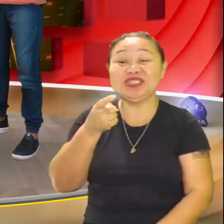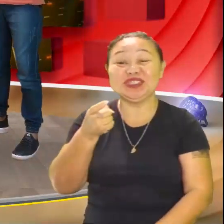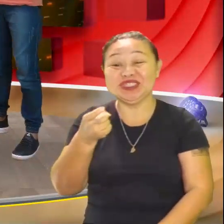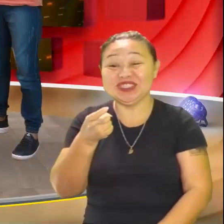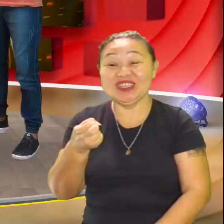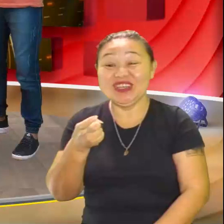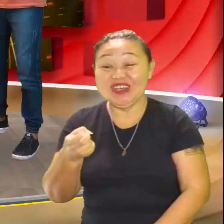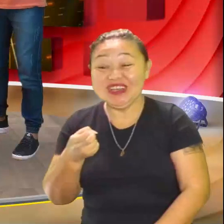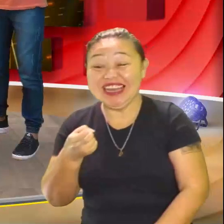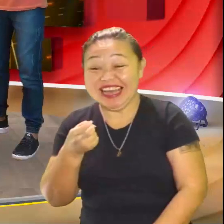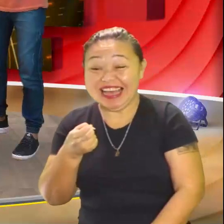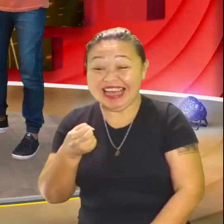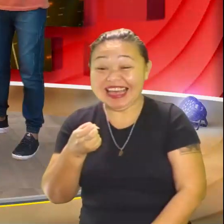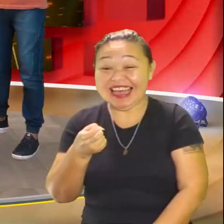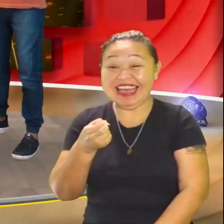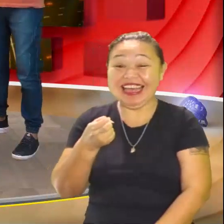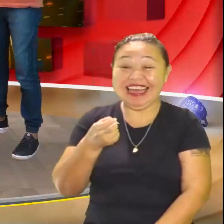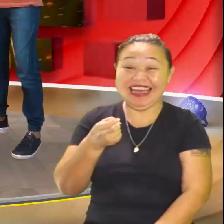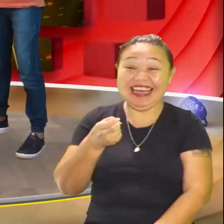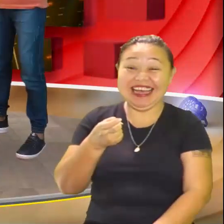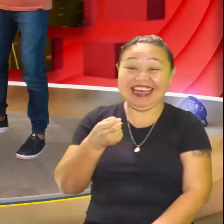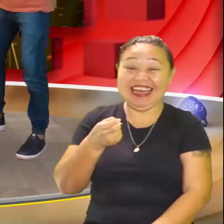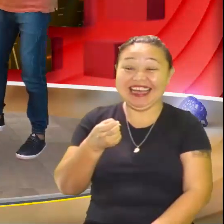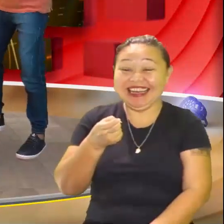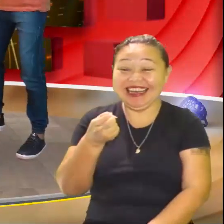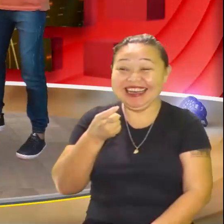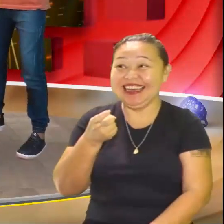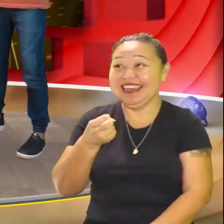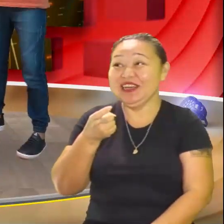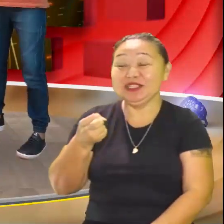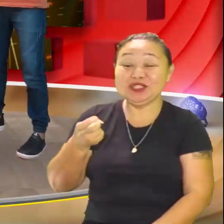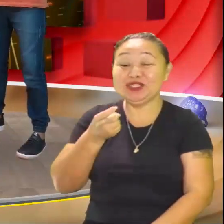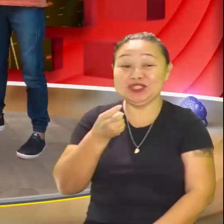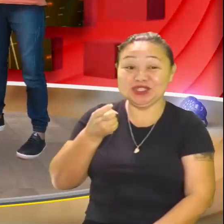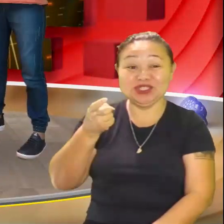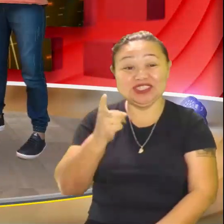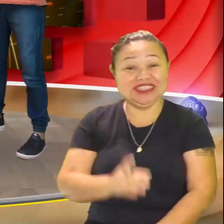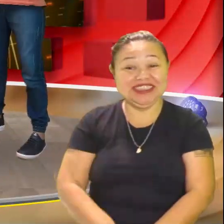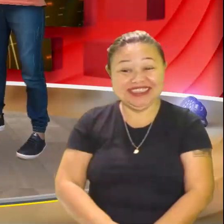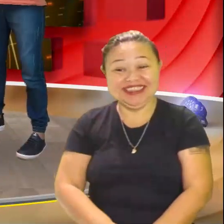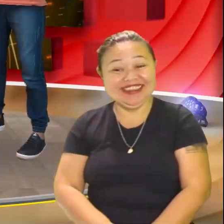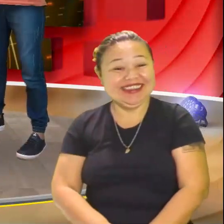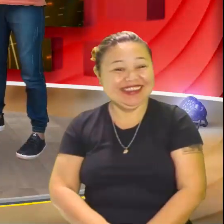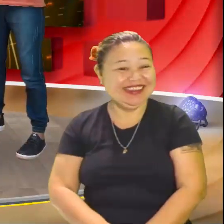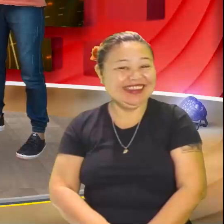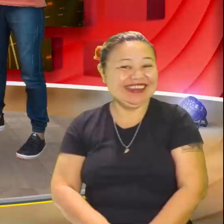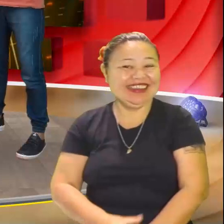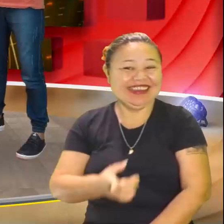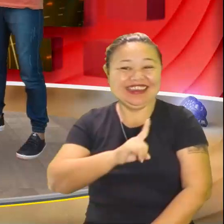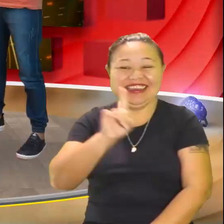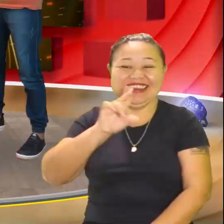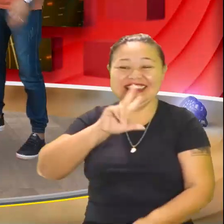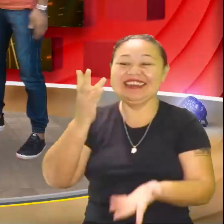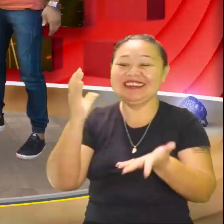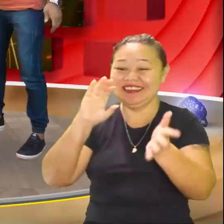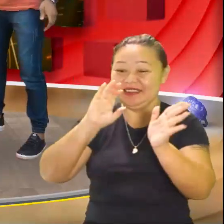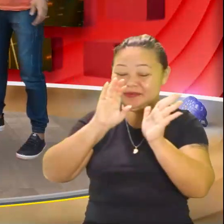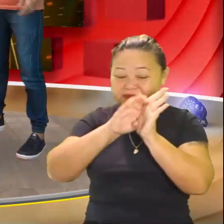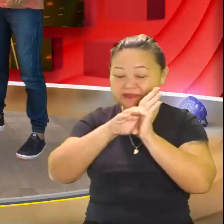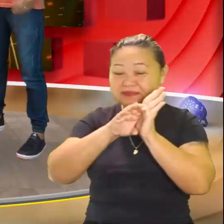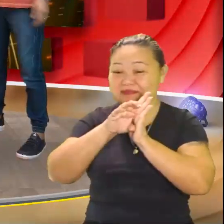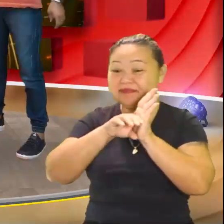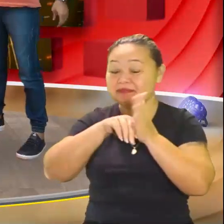A cacofonia veio legal aí agora. Então, olha só, na definição dá